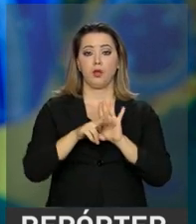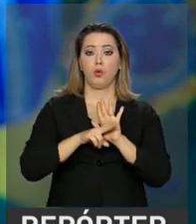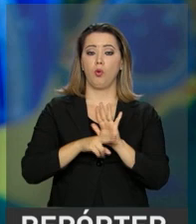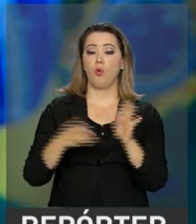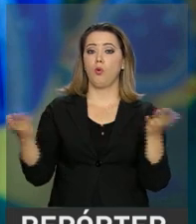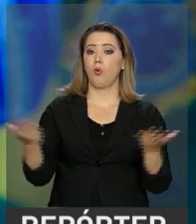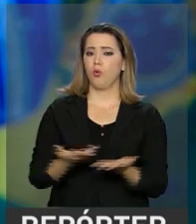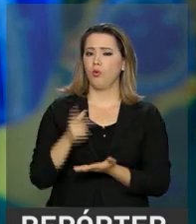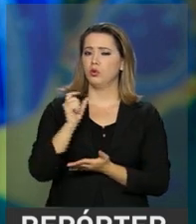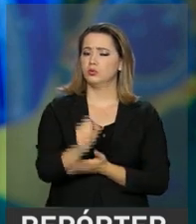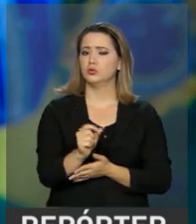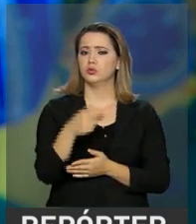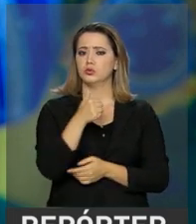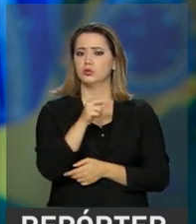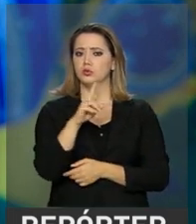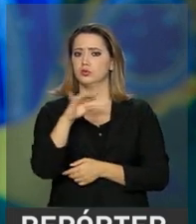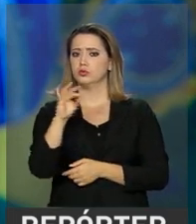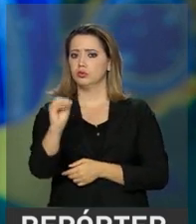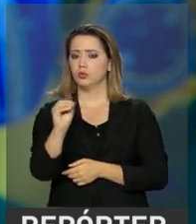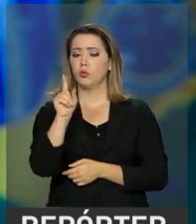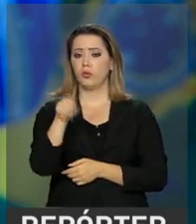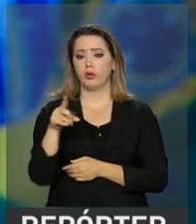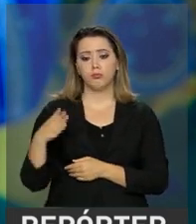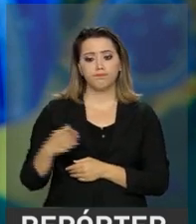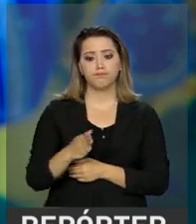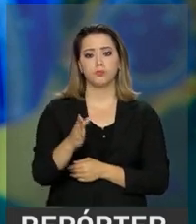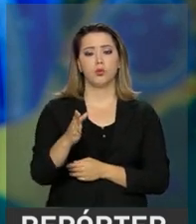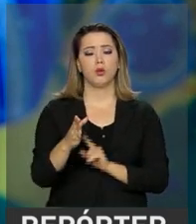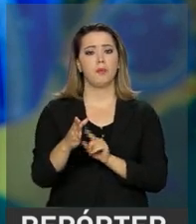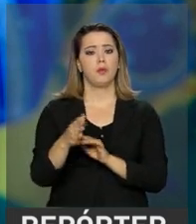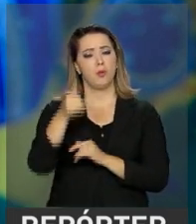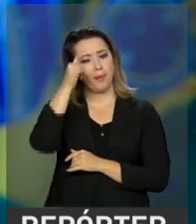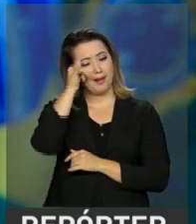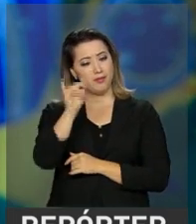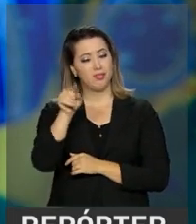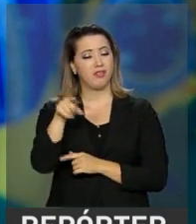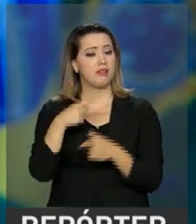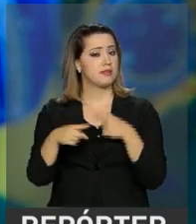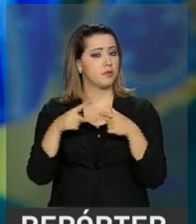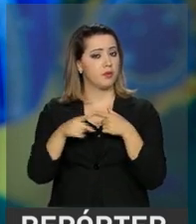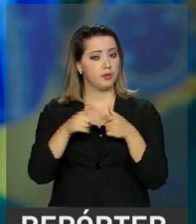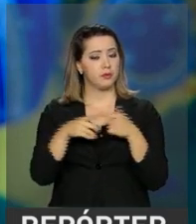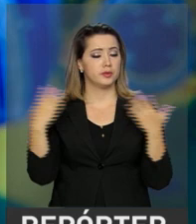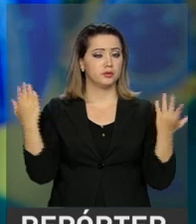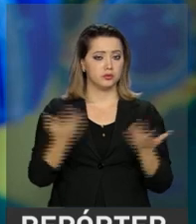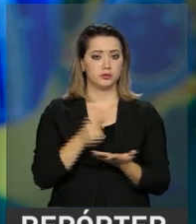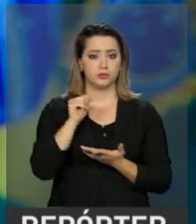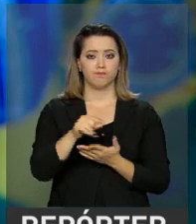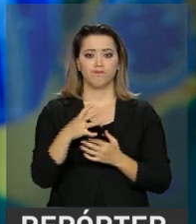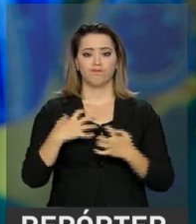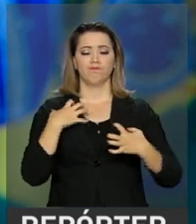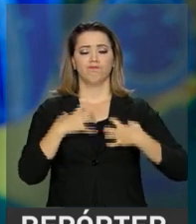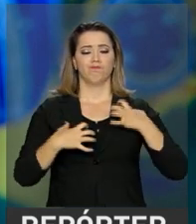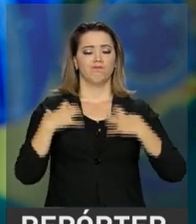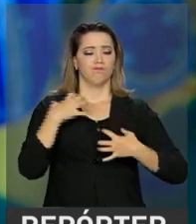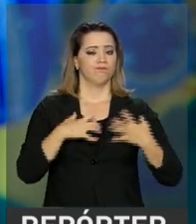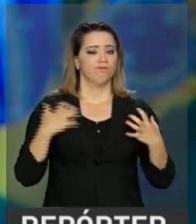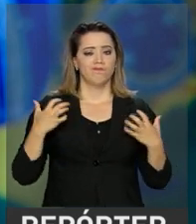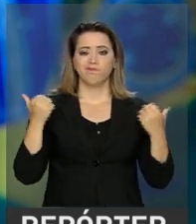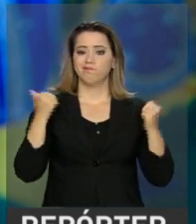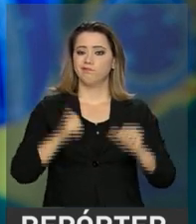de hoje em relação ao Rio de Janeiro é mais um passo no combate a essa situação que hoje inquieta e